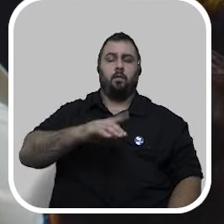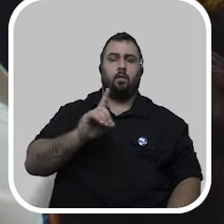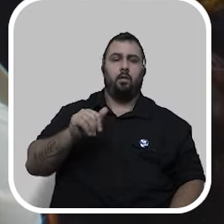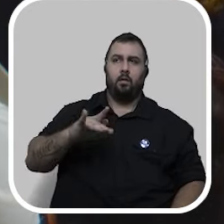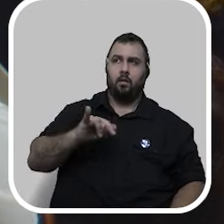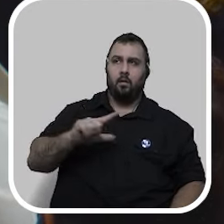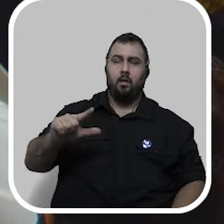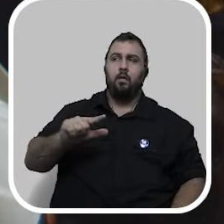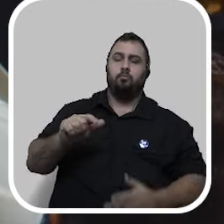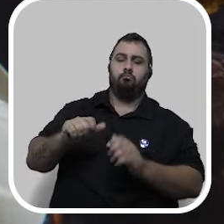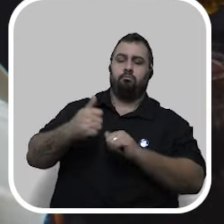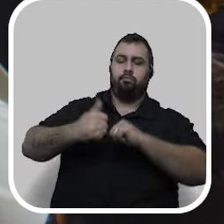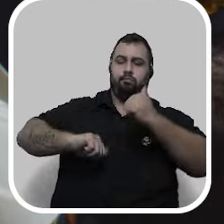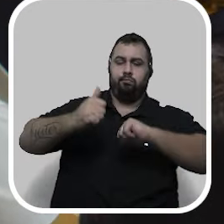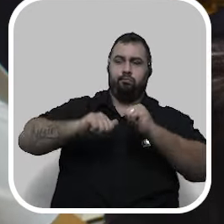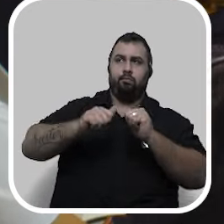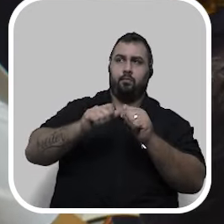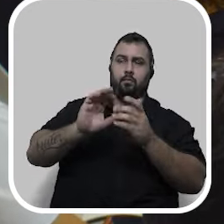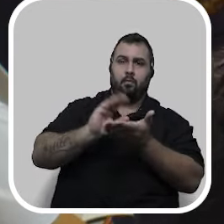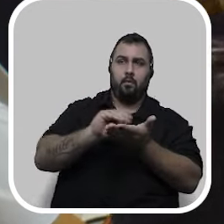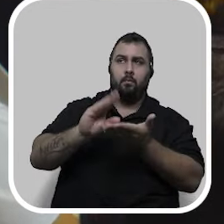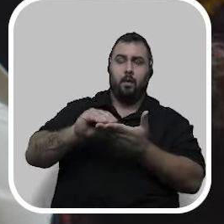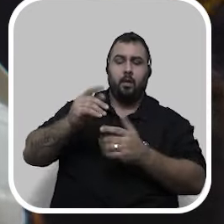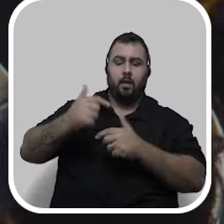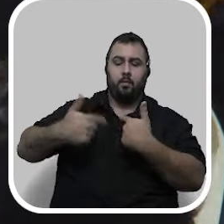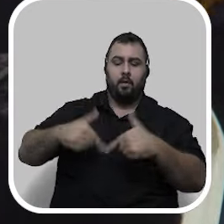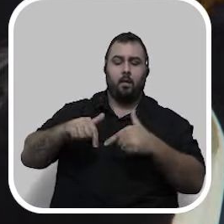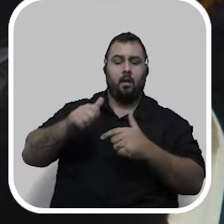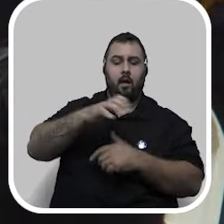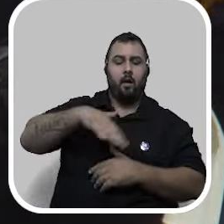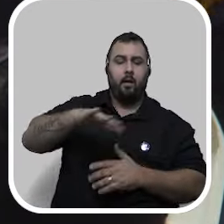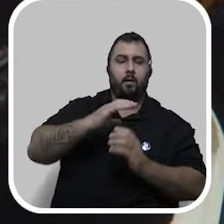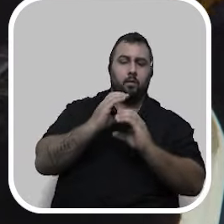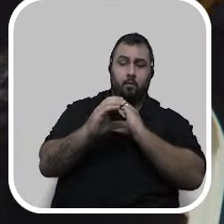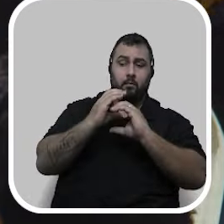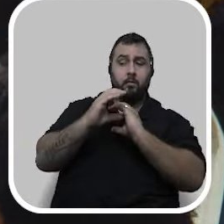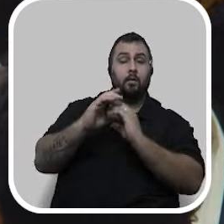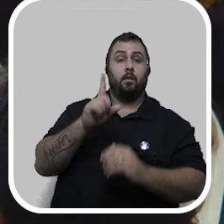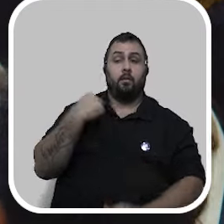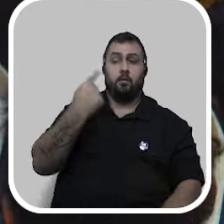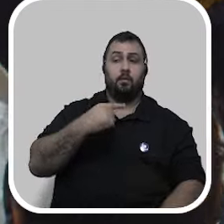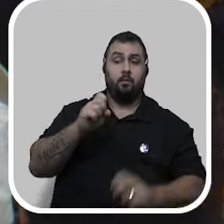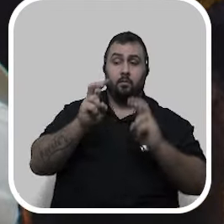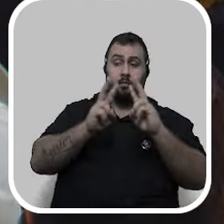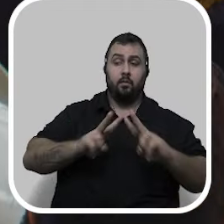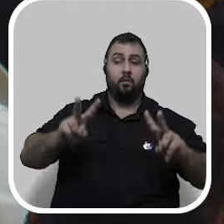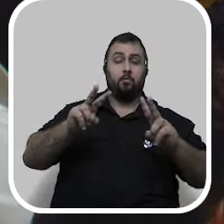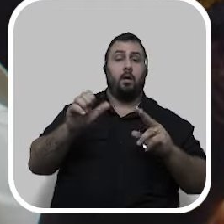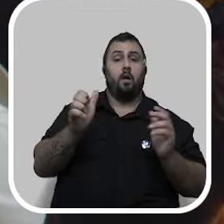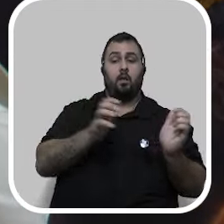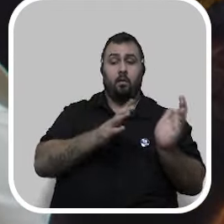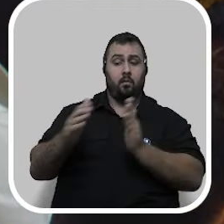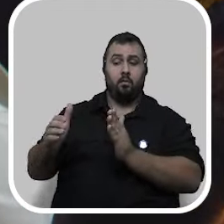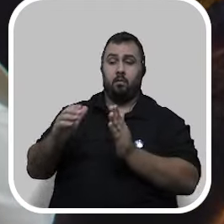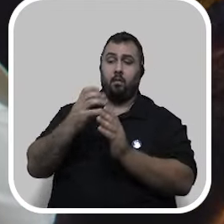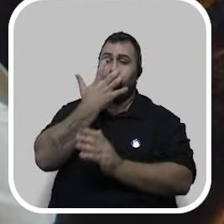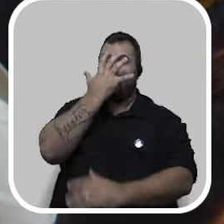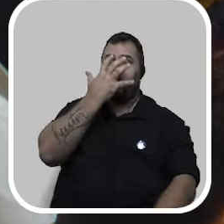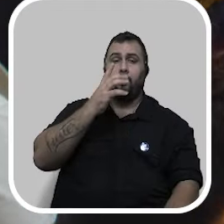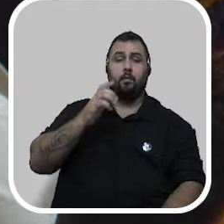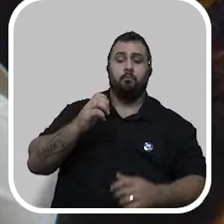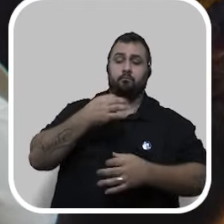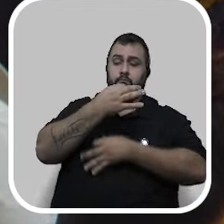dados para trabalhar criatividade na área de comunicação e a gente viu durante o carnaval várias críticas